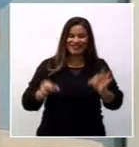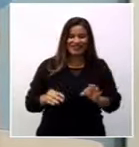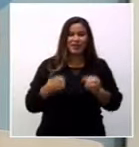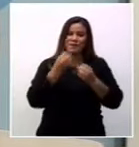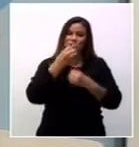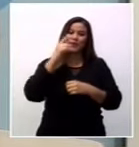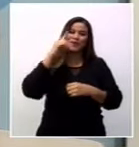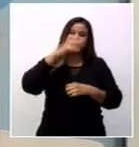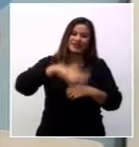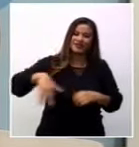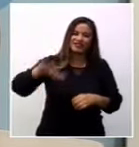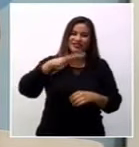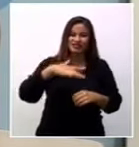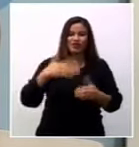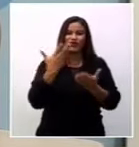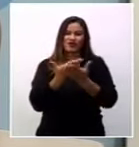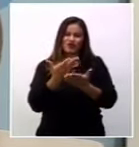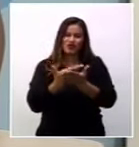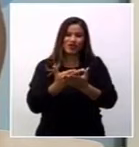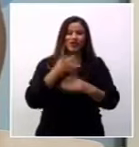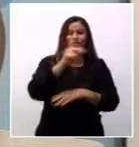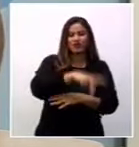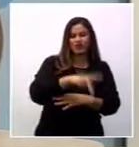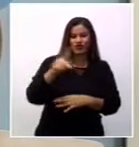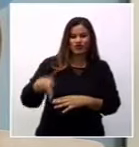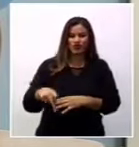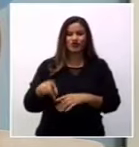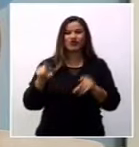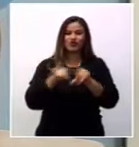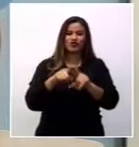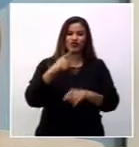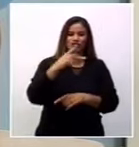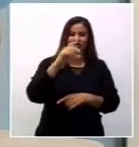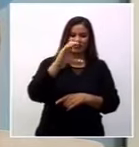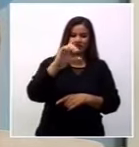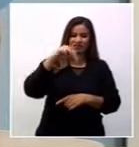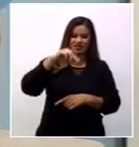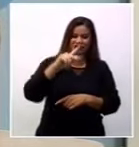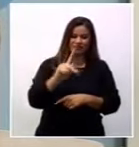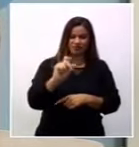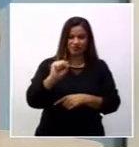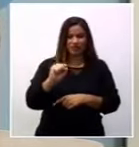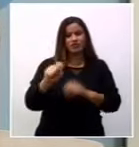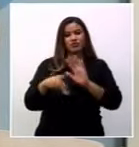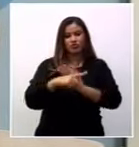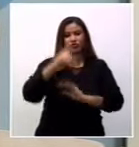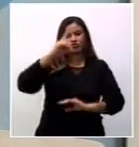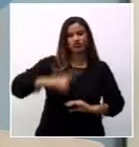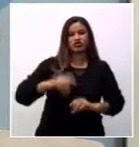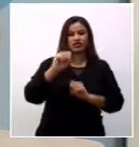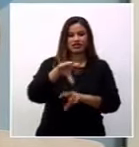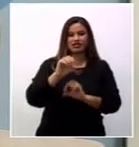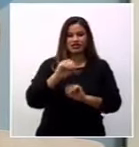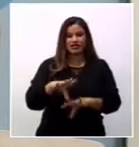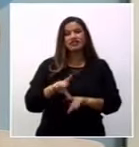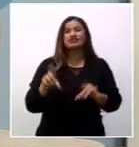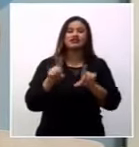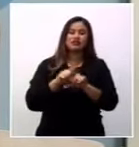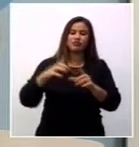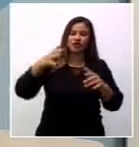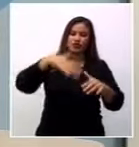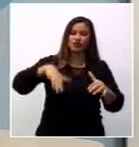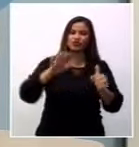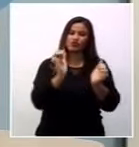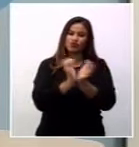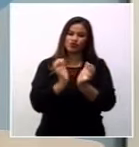dia para todos vocês, estudantes, professores, PCNPs, né, das diretorias de ensino que nos acompanham e toda a nossa